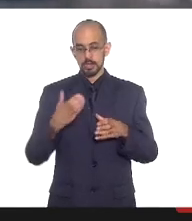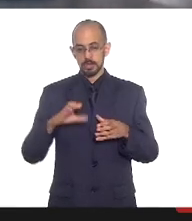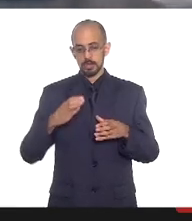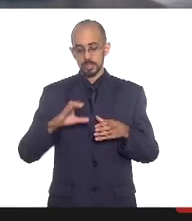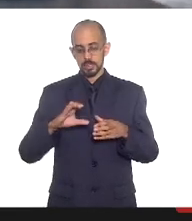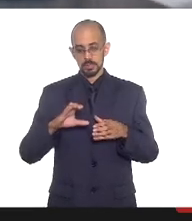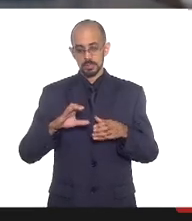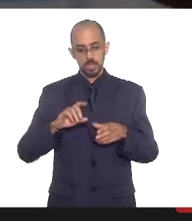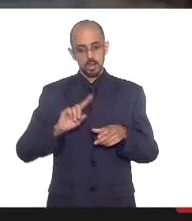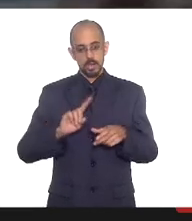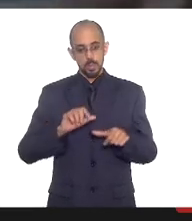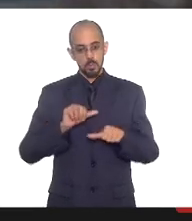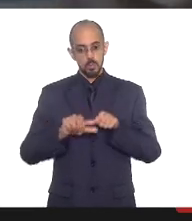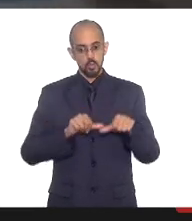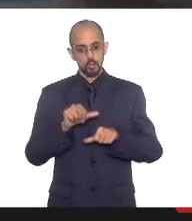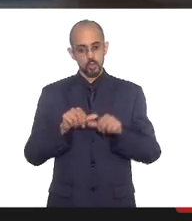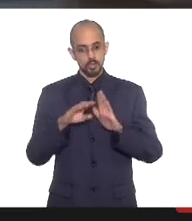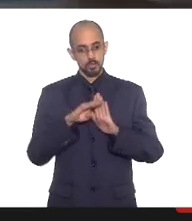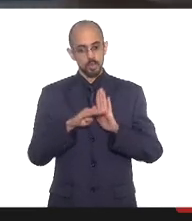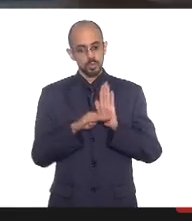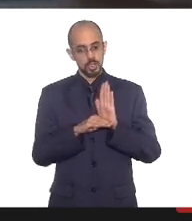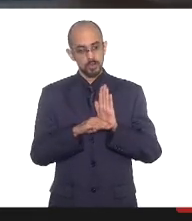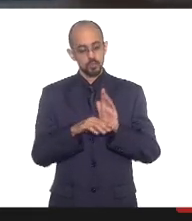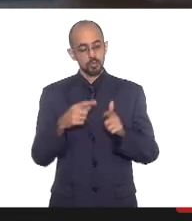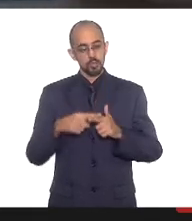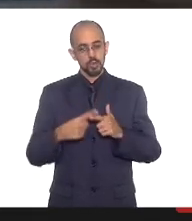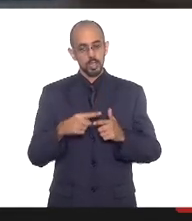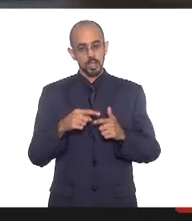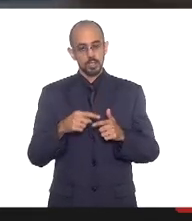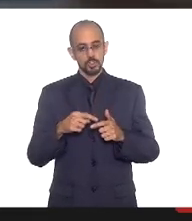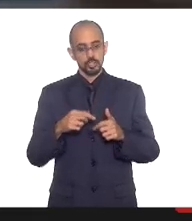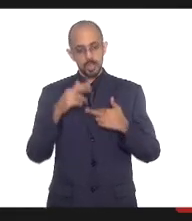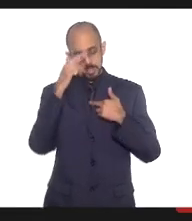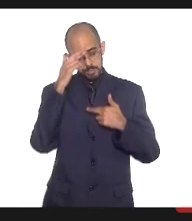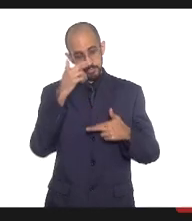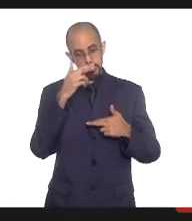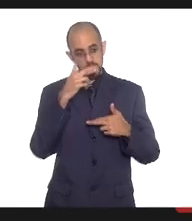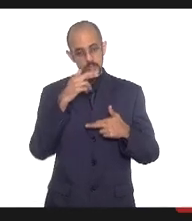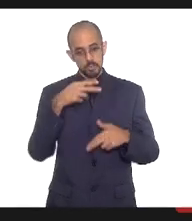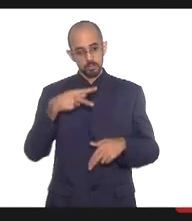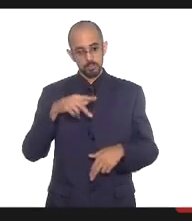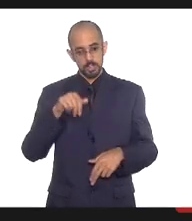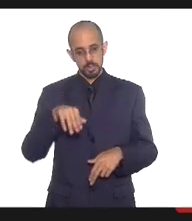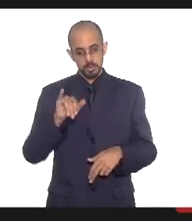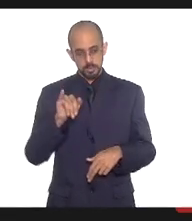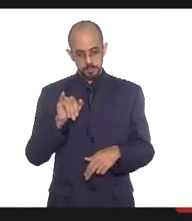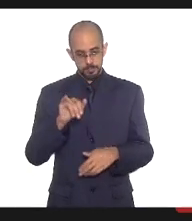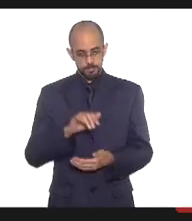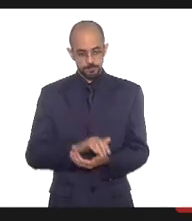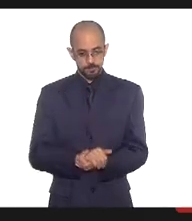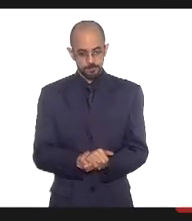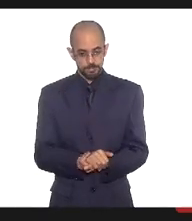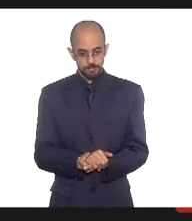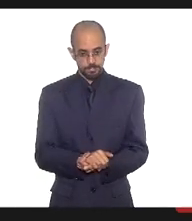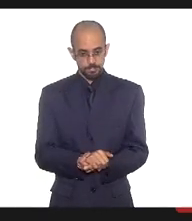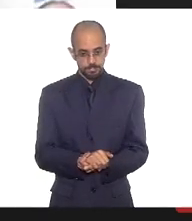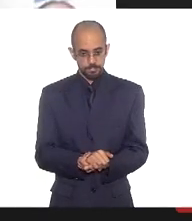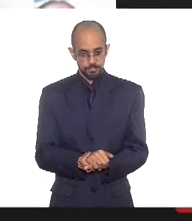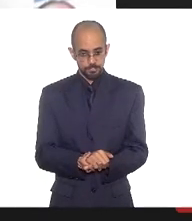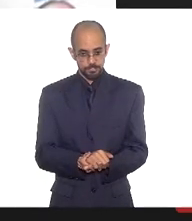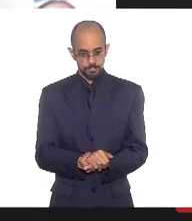interferir nos processos de apuração decidindo o que fazer feriado nacional da deputada Martha Rocha é